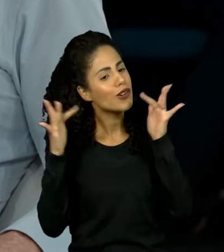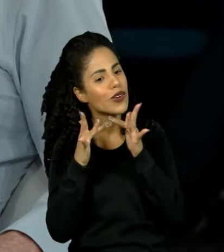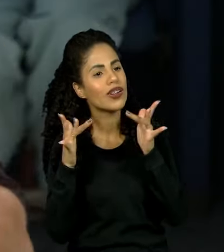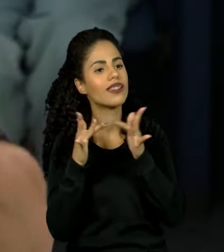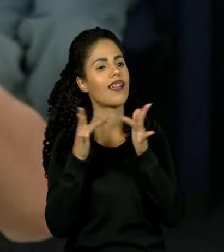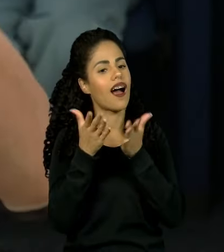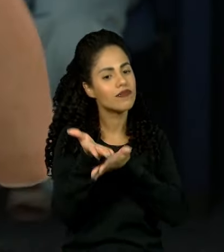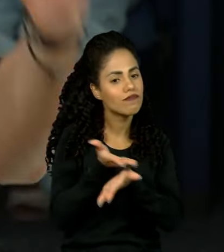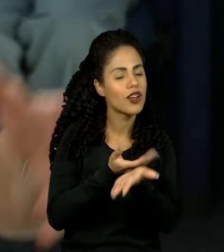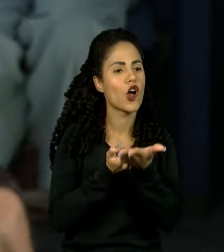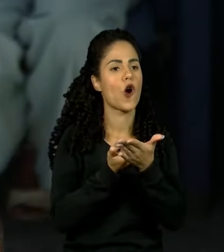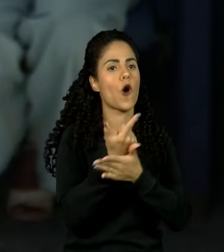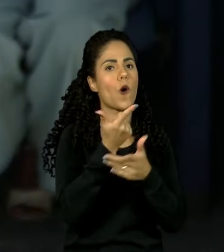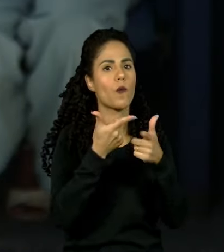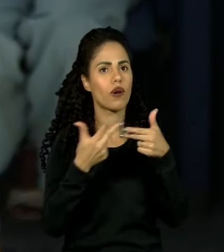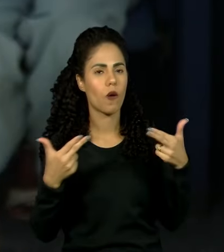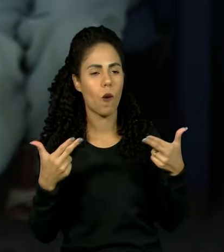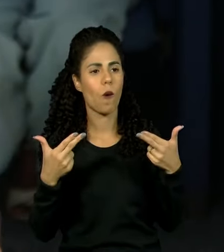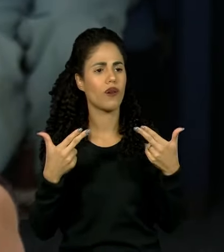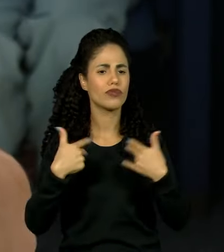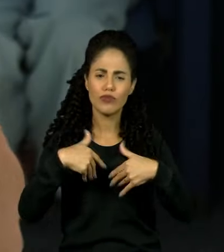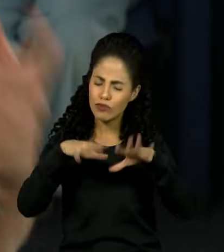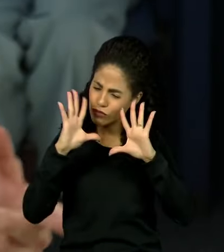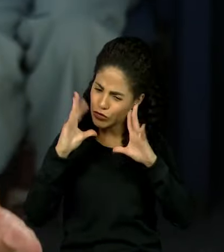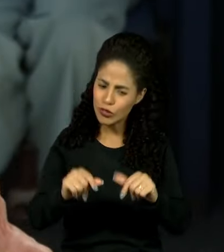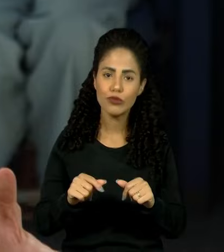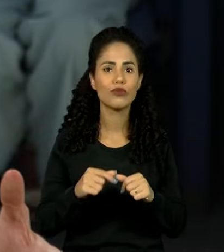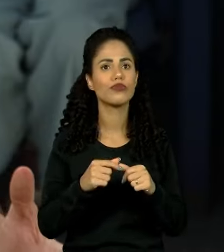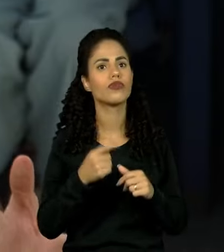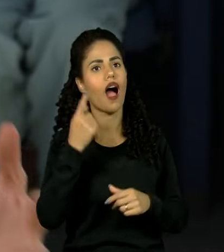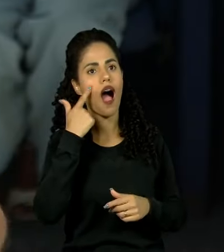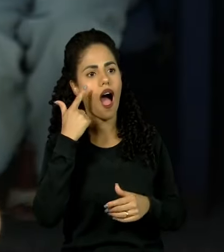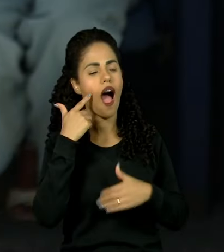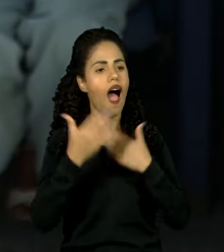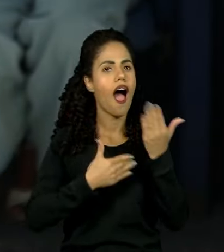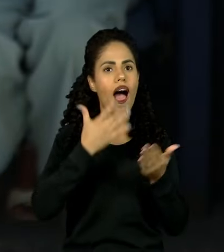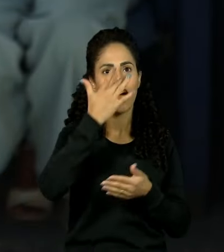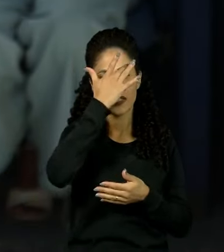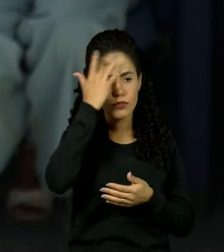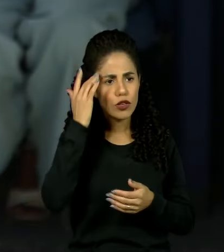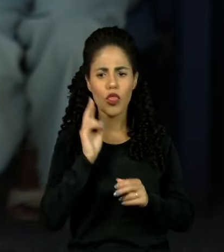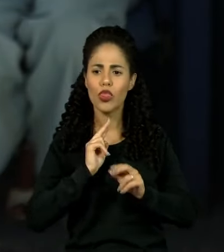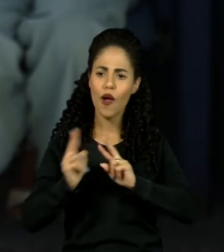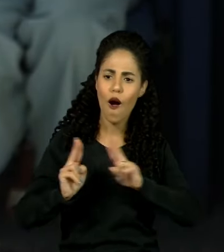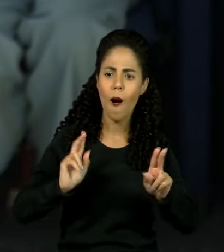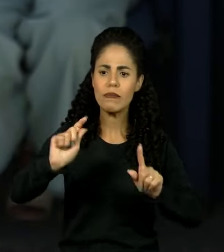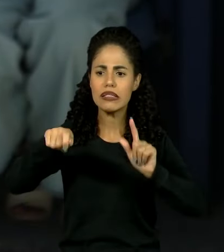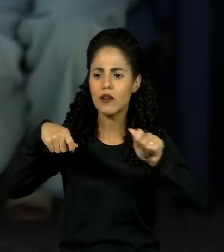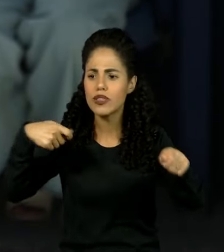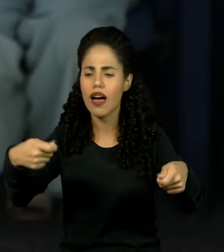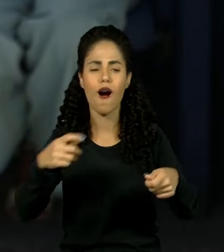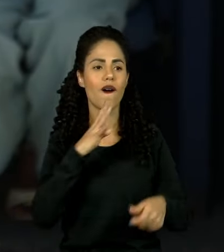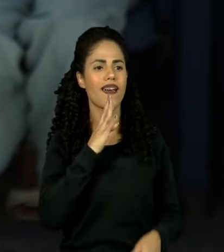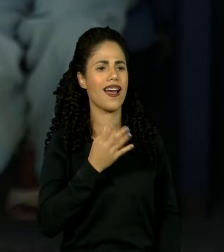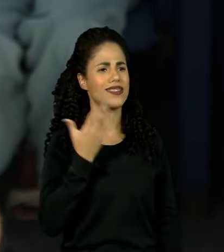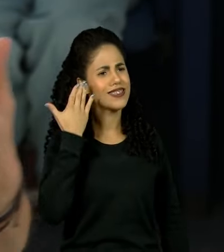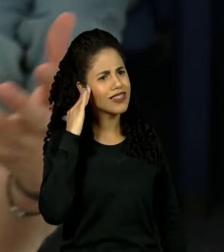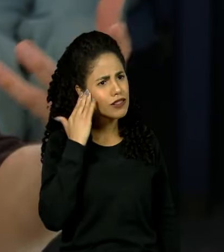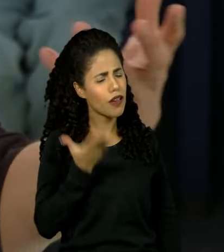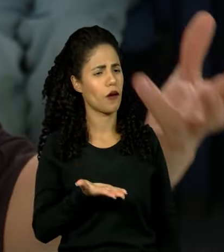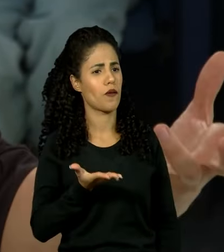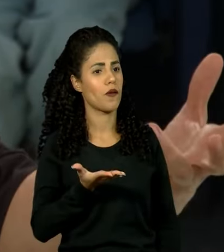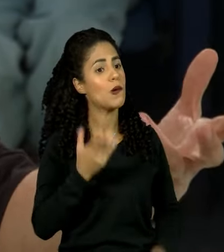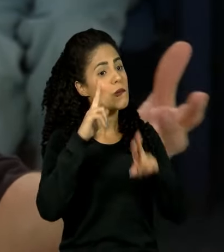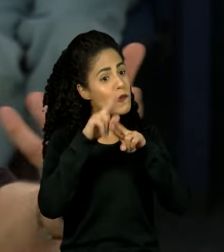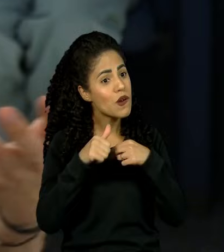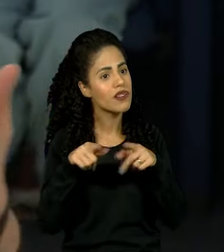lá A camisola vai comprar eh tem o meu número tem isso e as pessoas são conhecidas pelo nome então é essa figura aliás porque